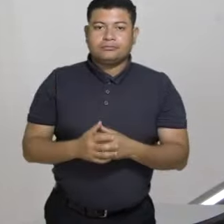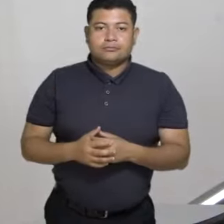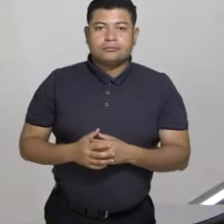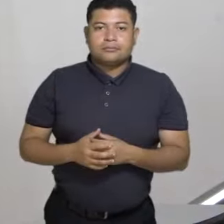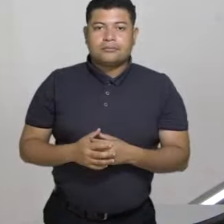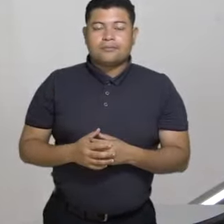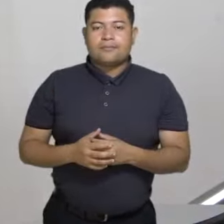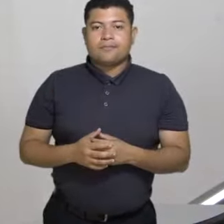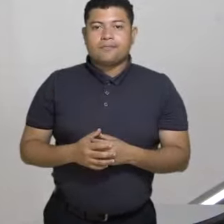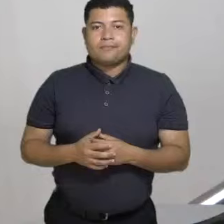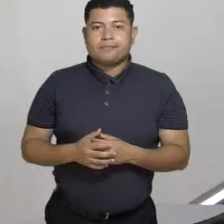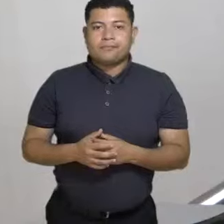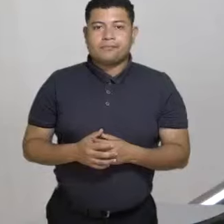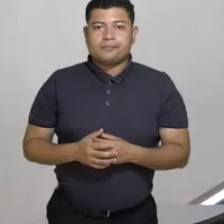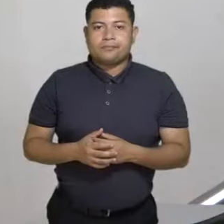relação